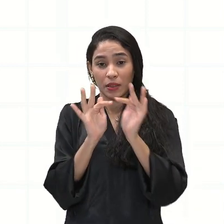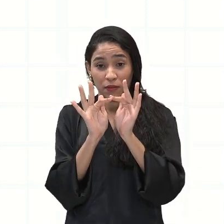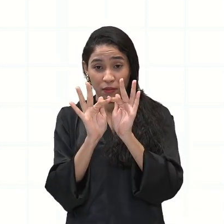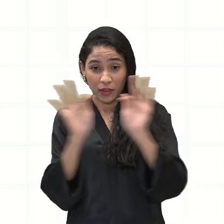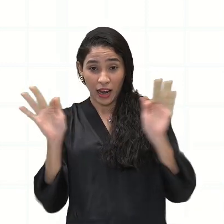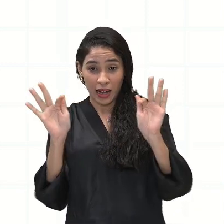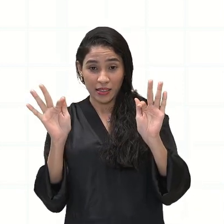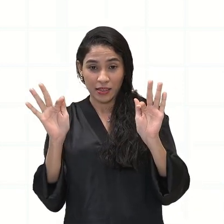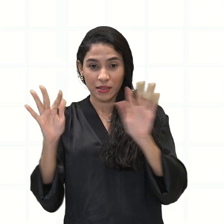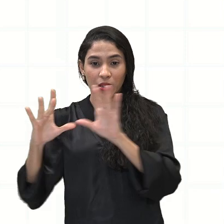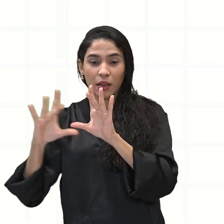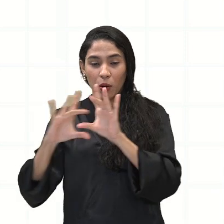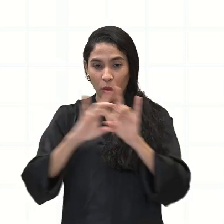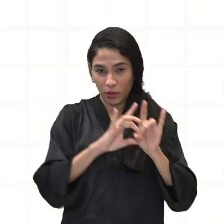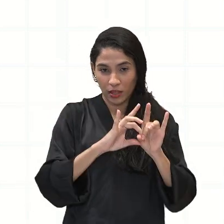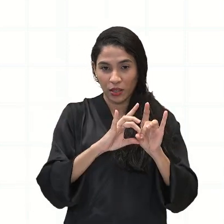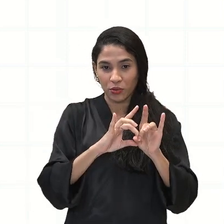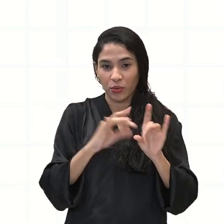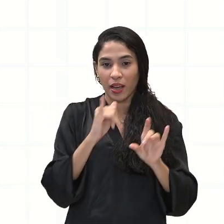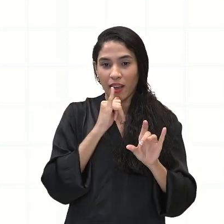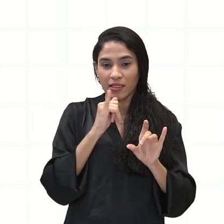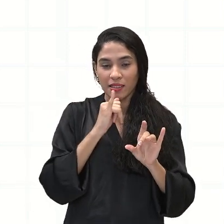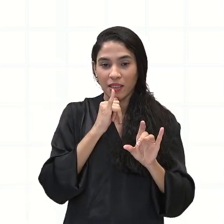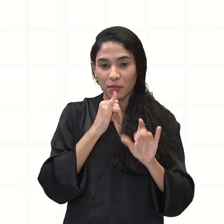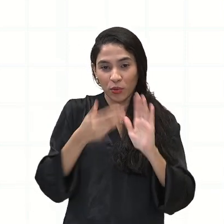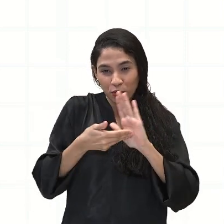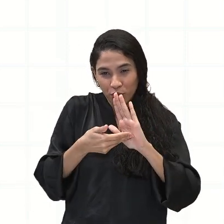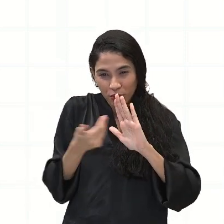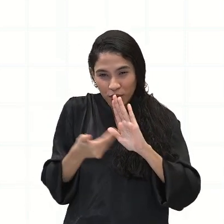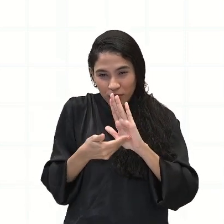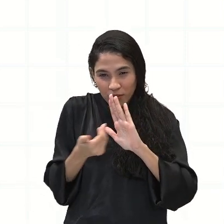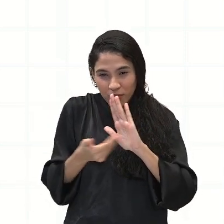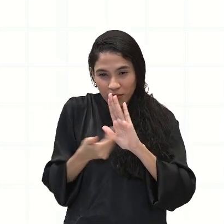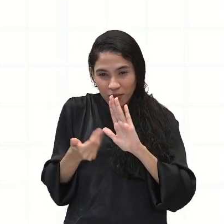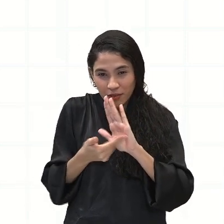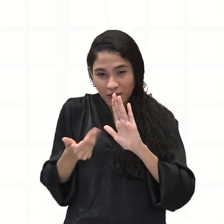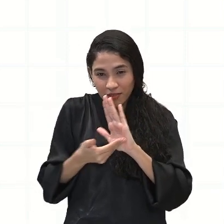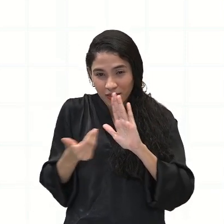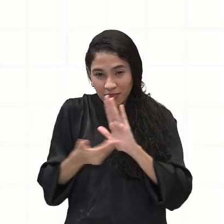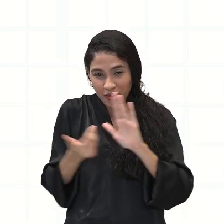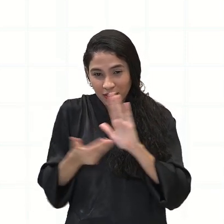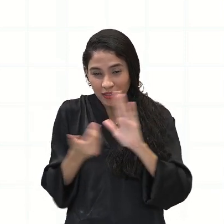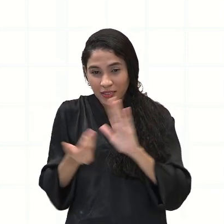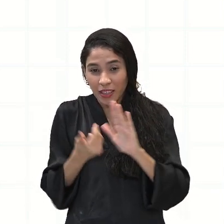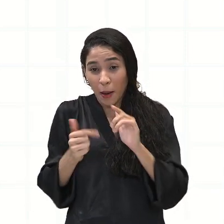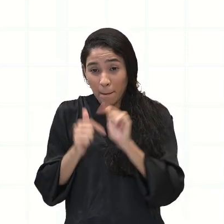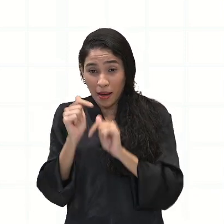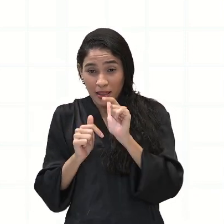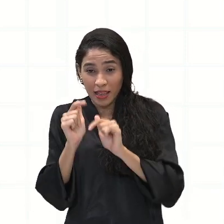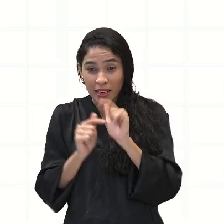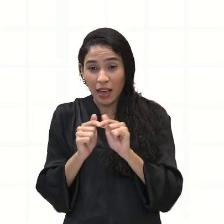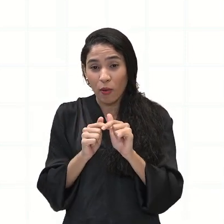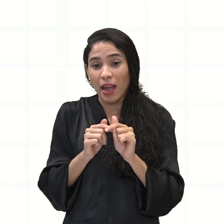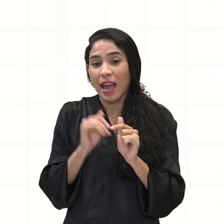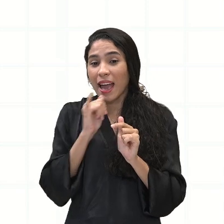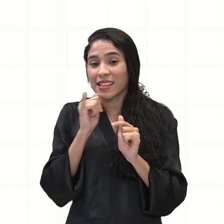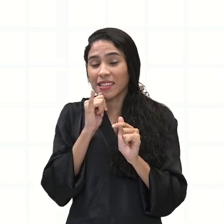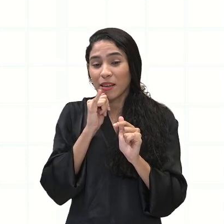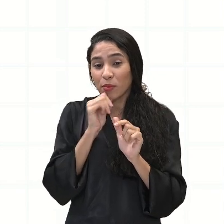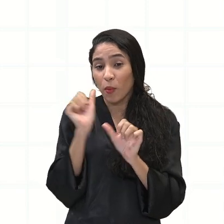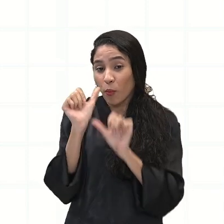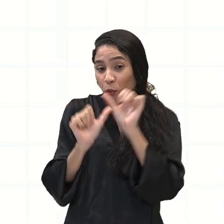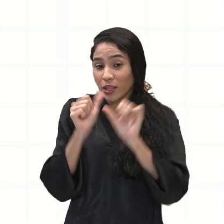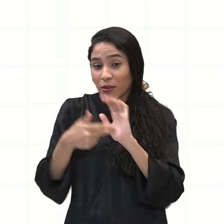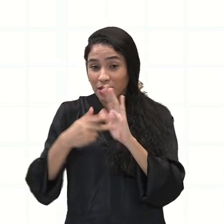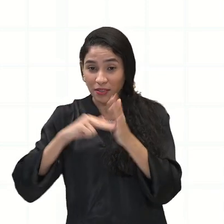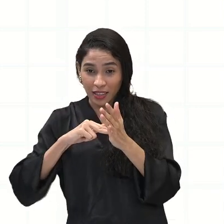esse contexto sobre subtrair os pertences dos outros está suavizando a ideia